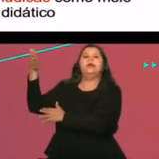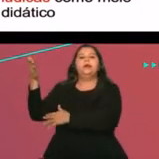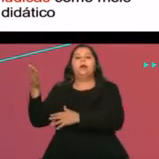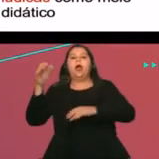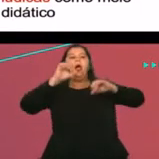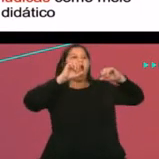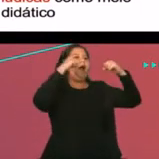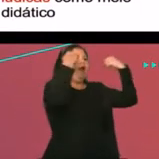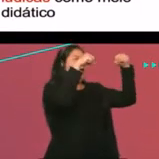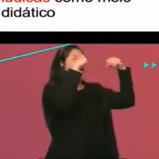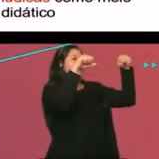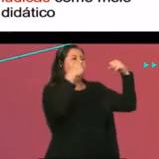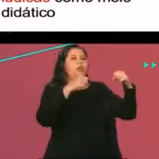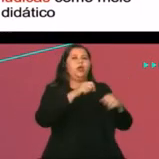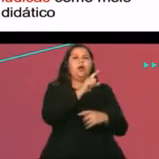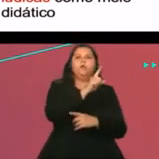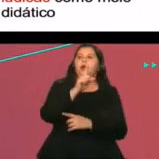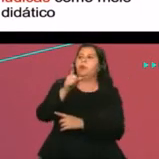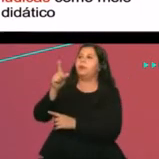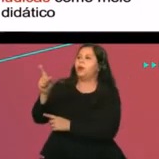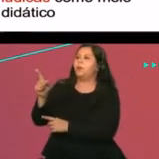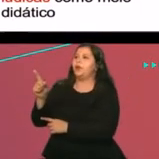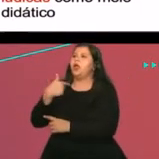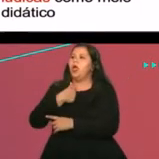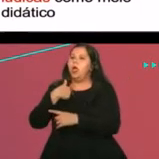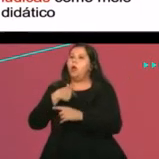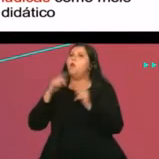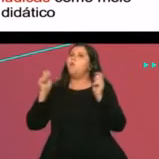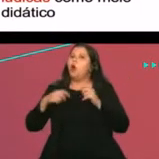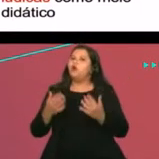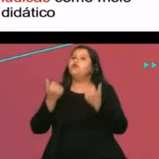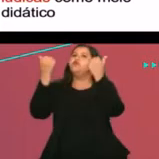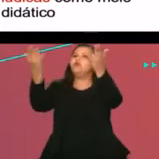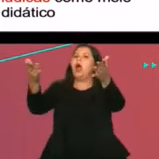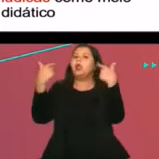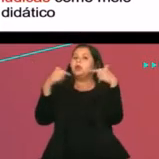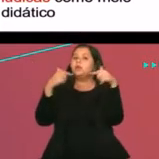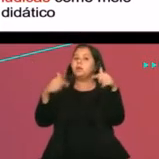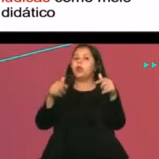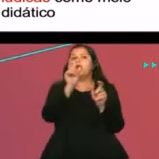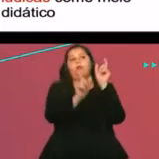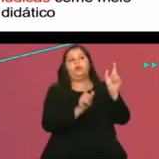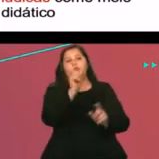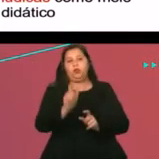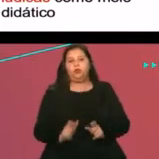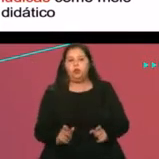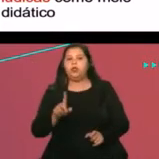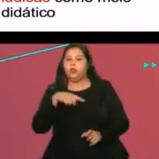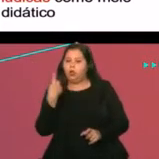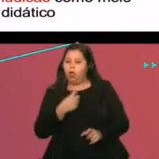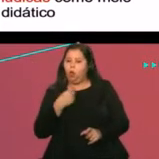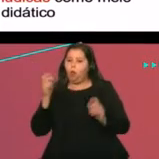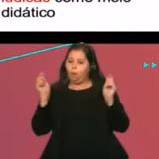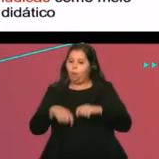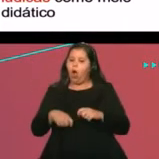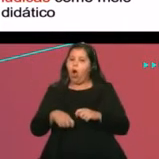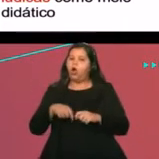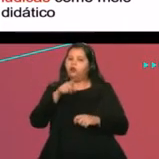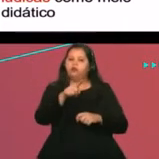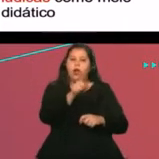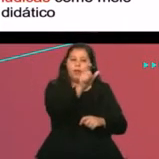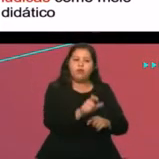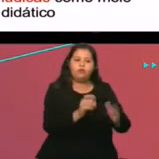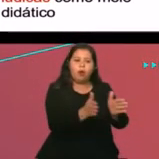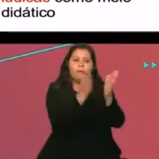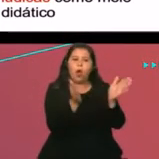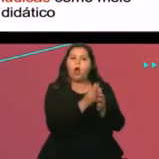academia são formas em que eu posso dar emprego para as pessoas e com isso eu poder resgatar as pessoas dessa